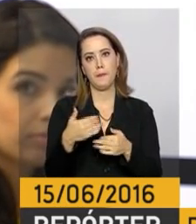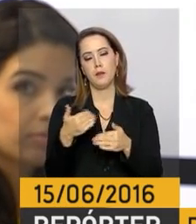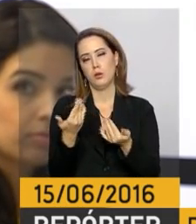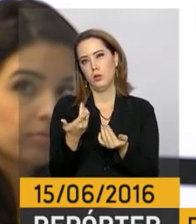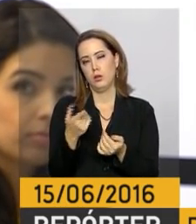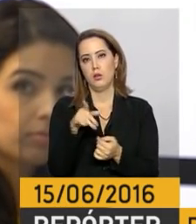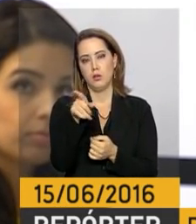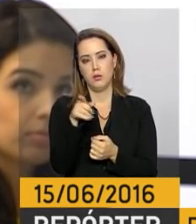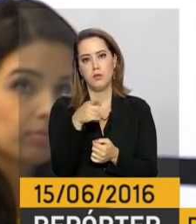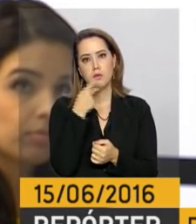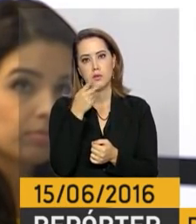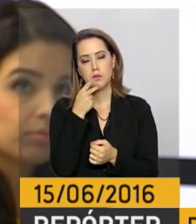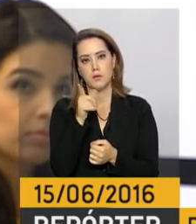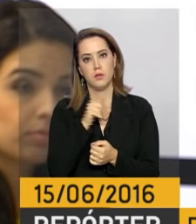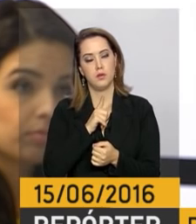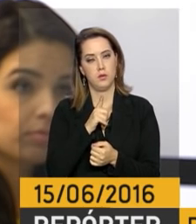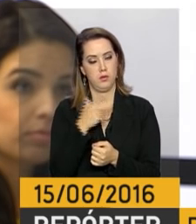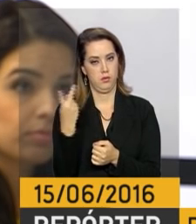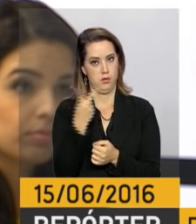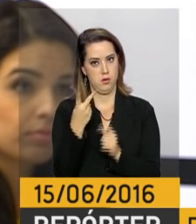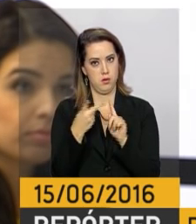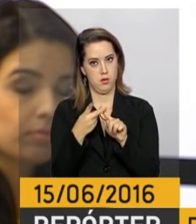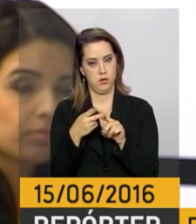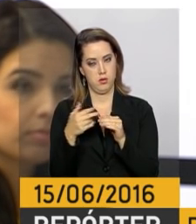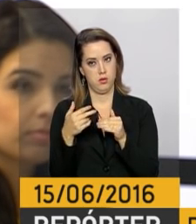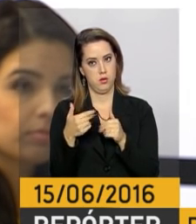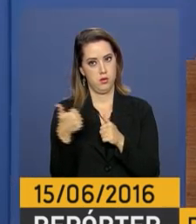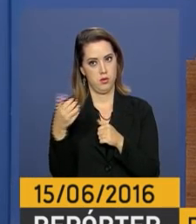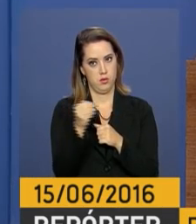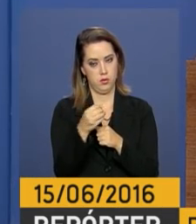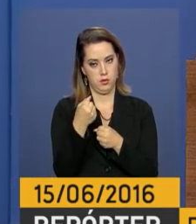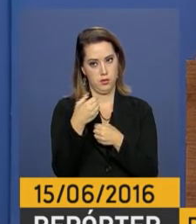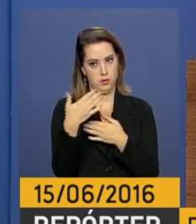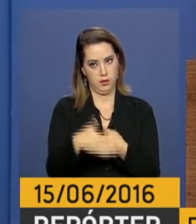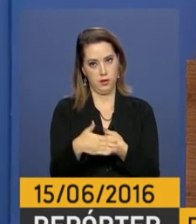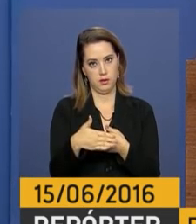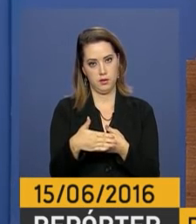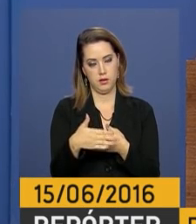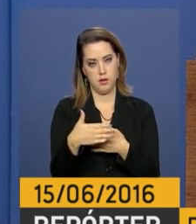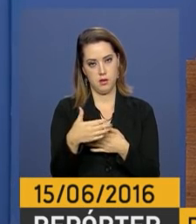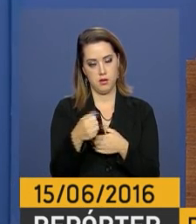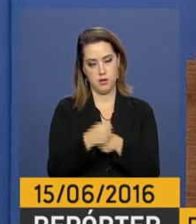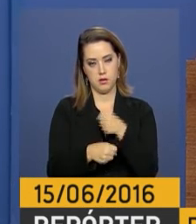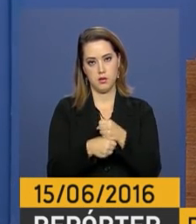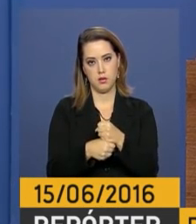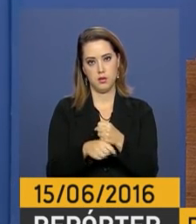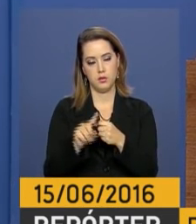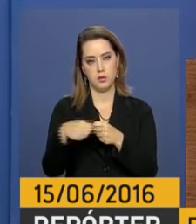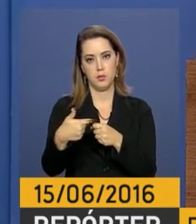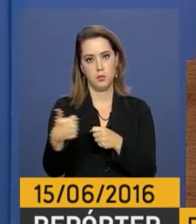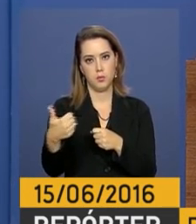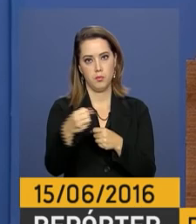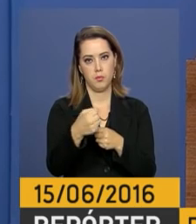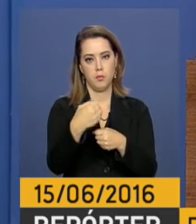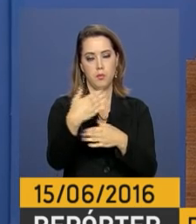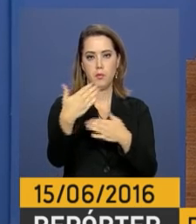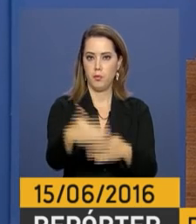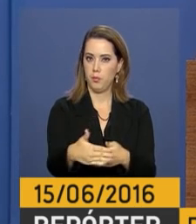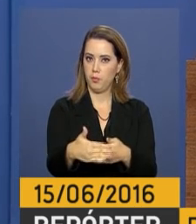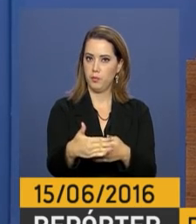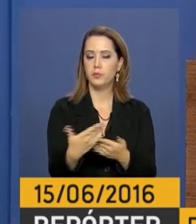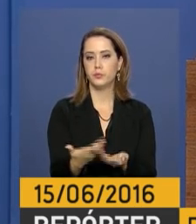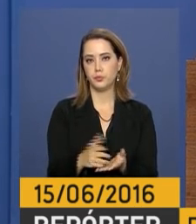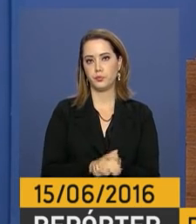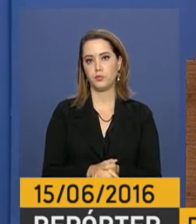Eu fico com com Não, a a a redação precisa é uma